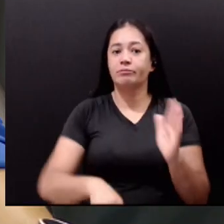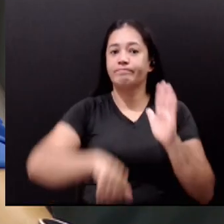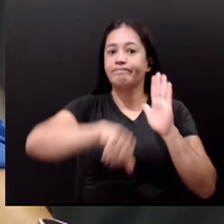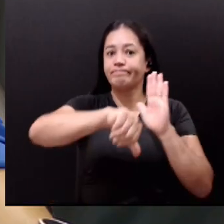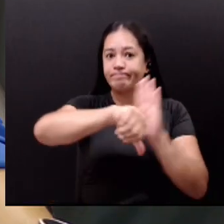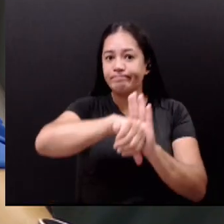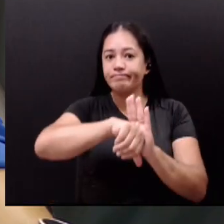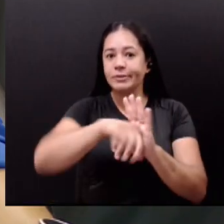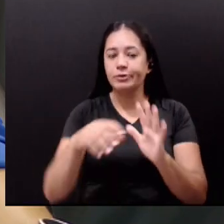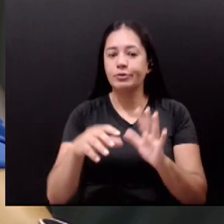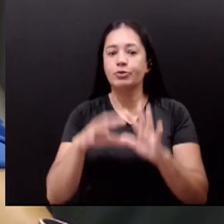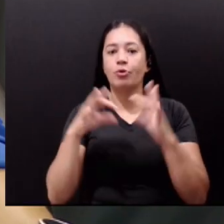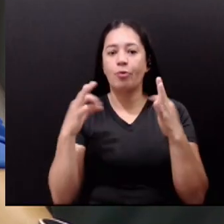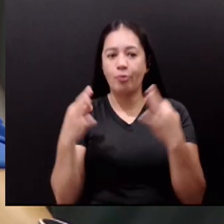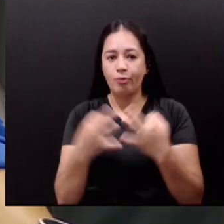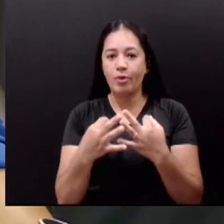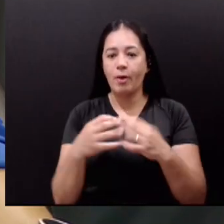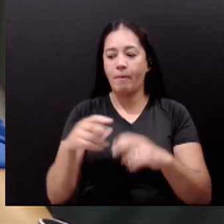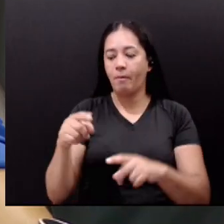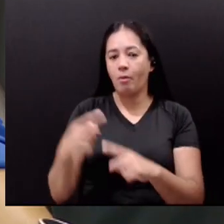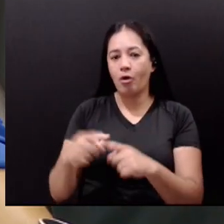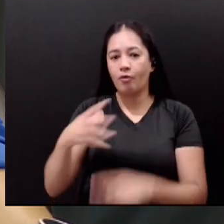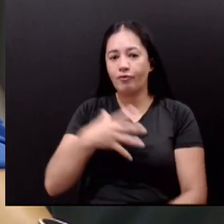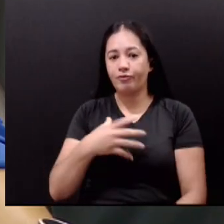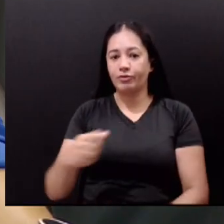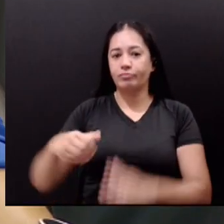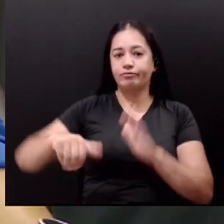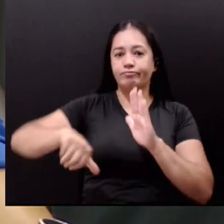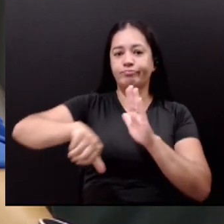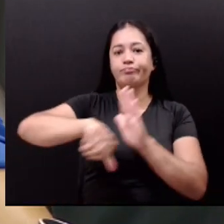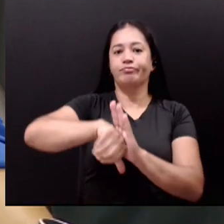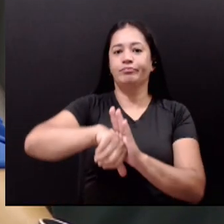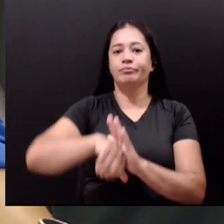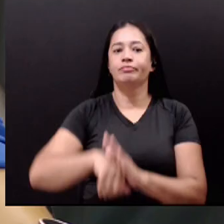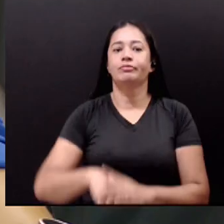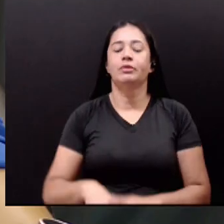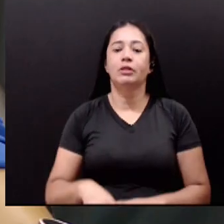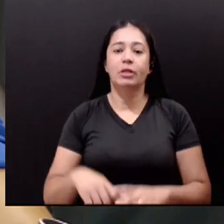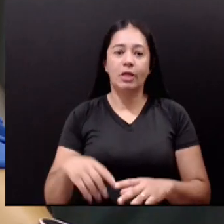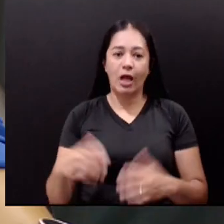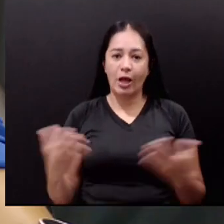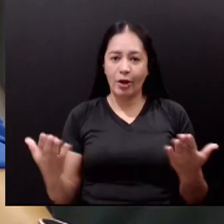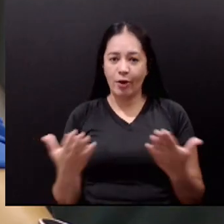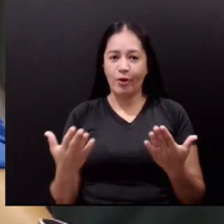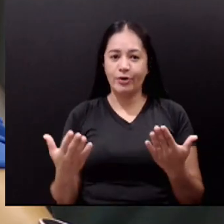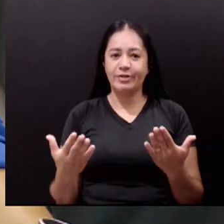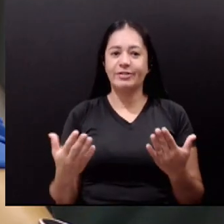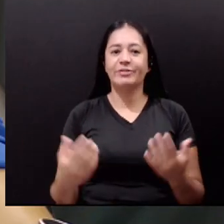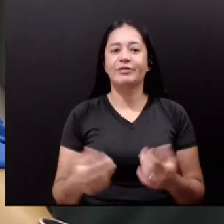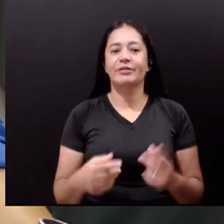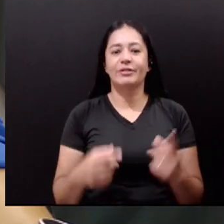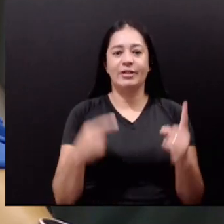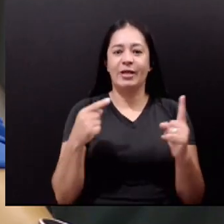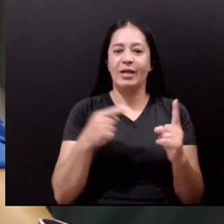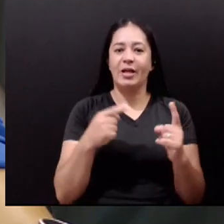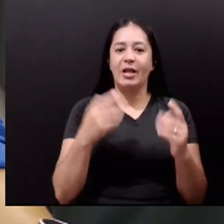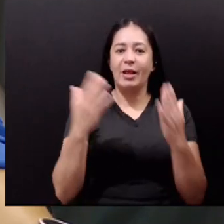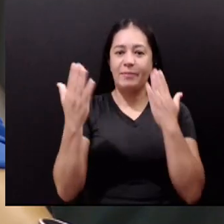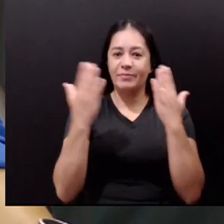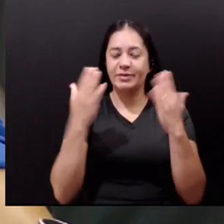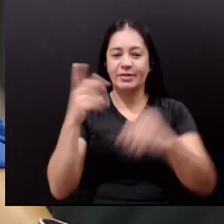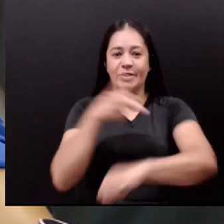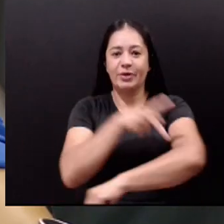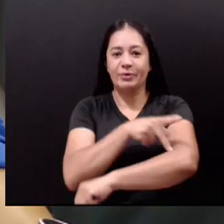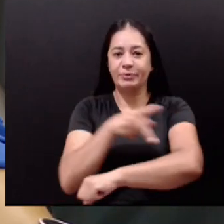cometidos pelos filhos. Para esse debate, nós já estamos recebendo aqui no estúdio a psicopedagoga e pedagoga especialista em jovens